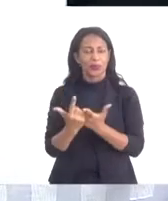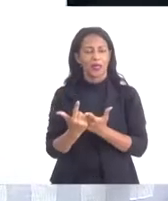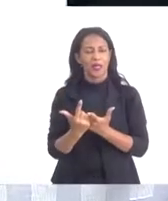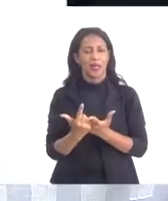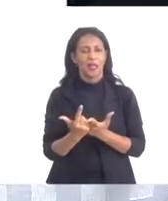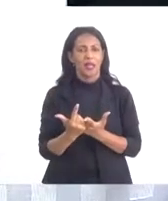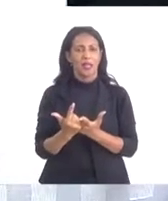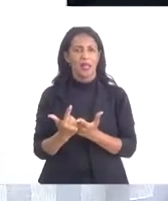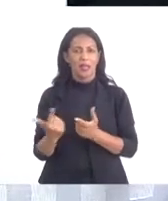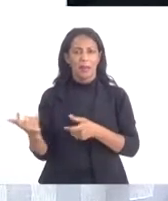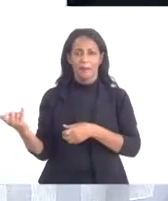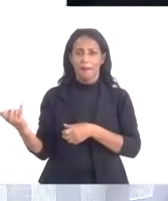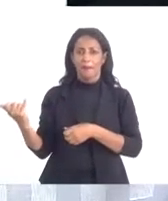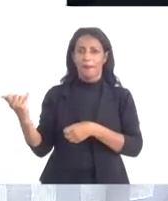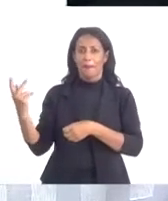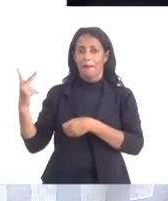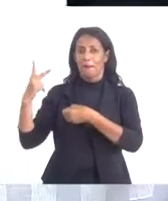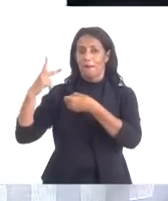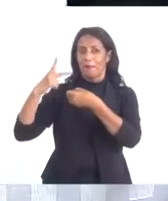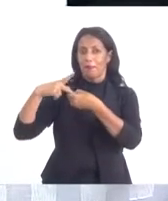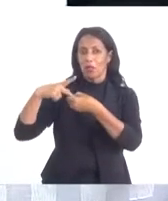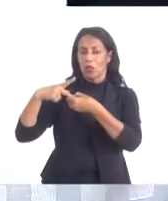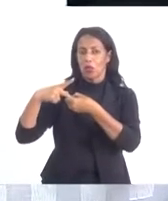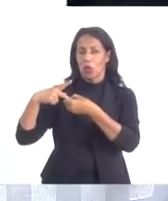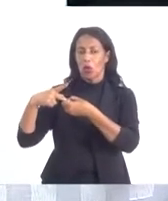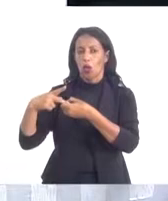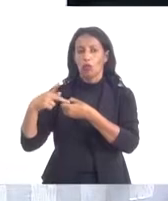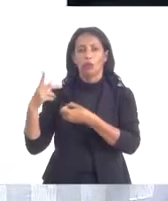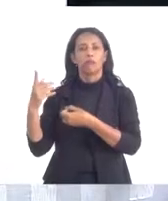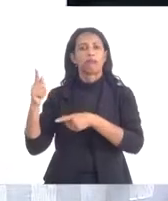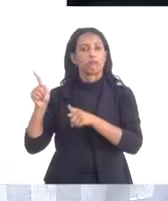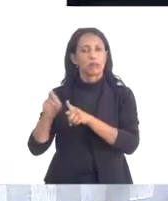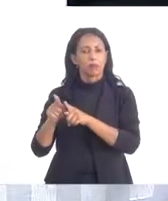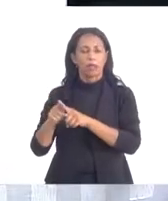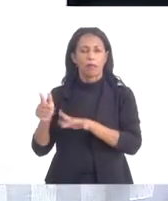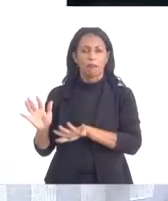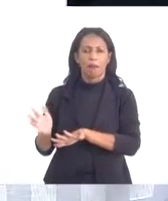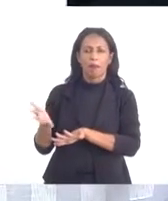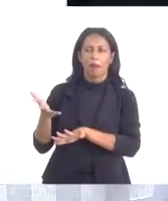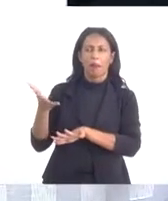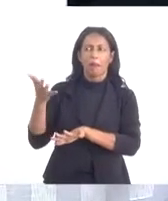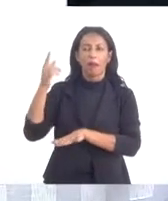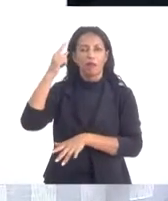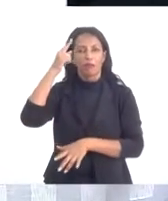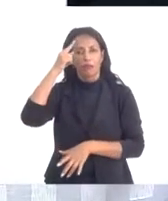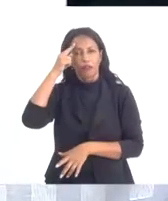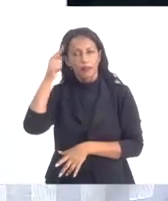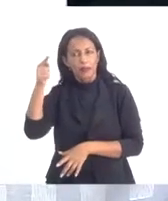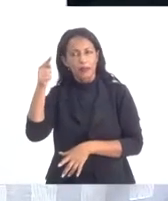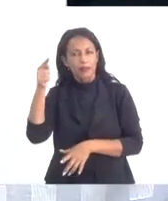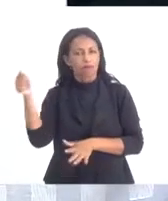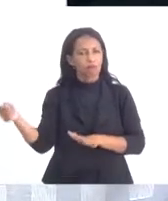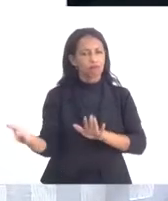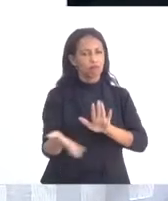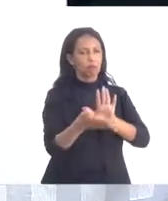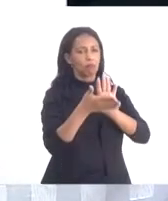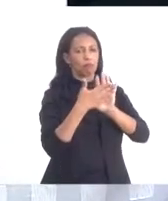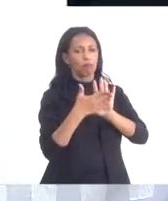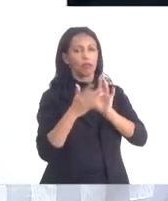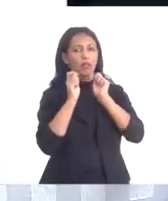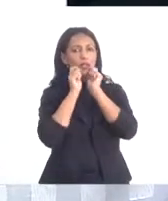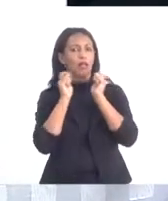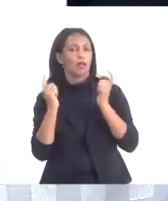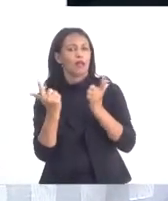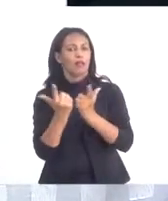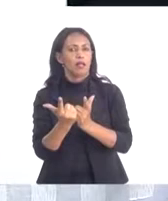alta do preço do barril do petróleo. Então, foi pensando nisso que a gente propôs na